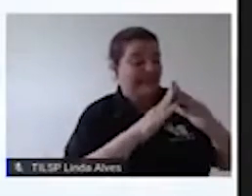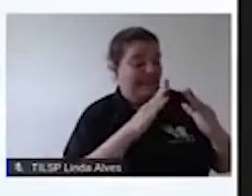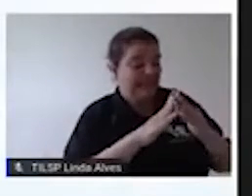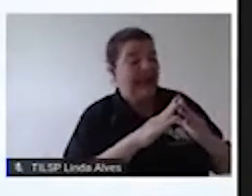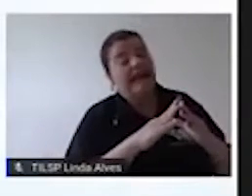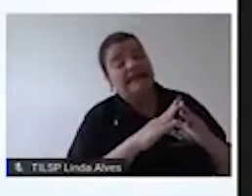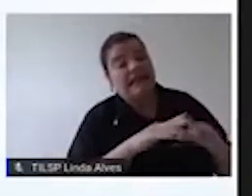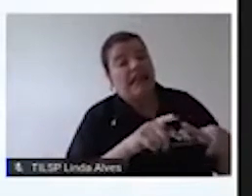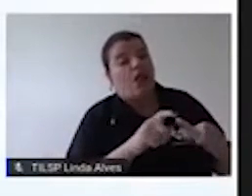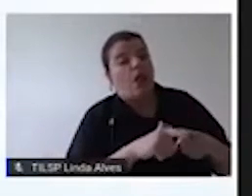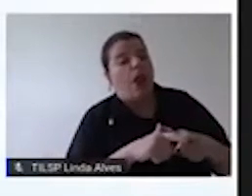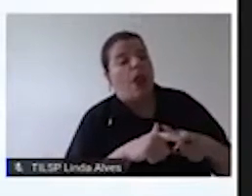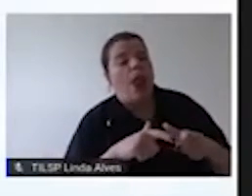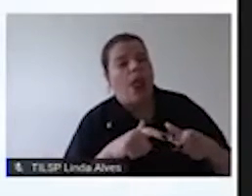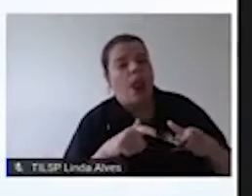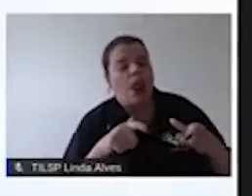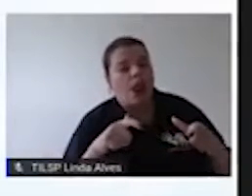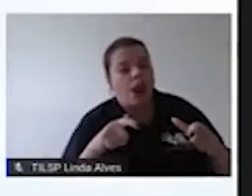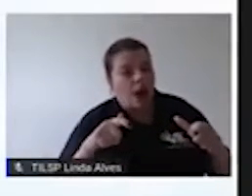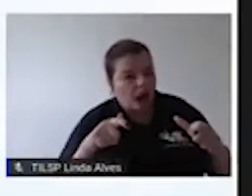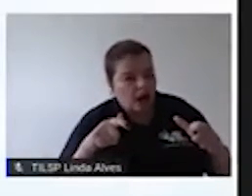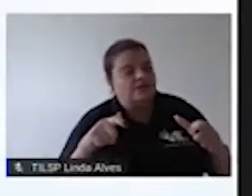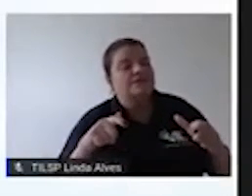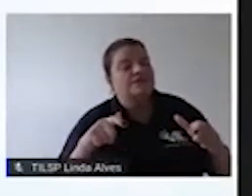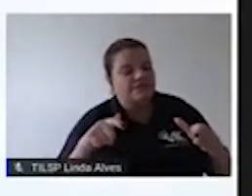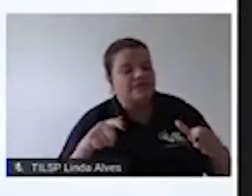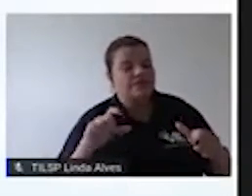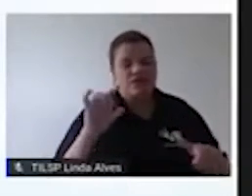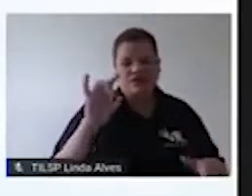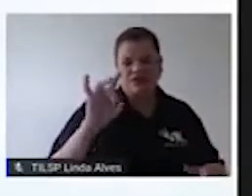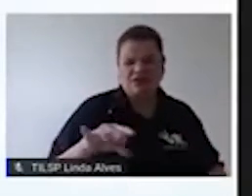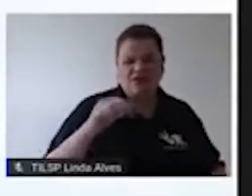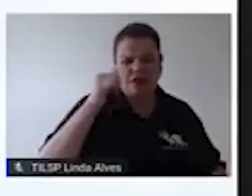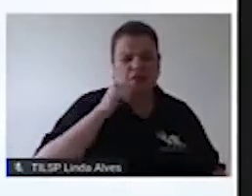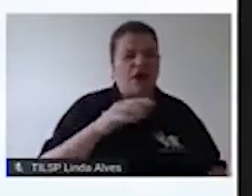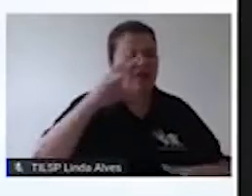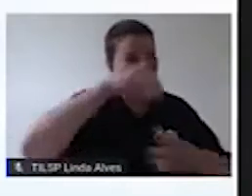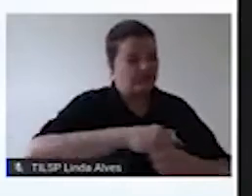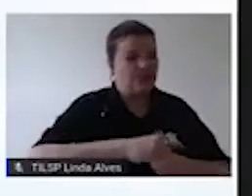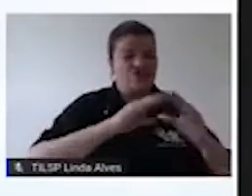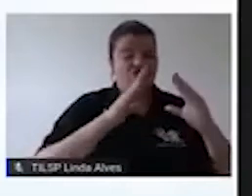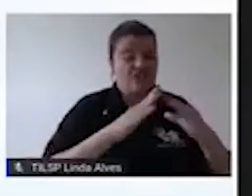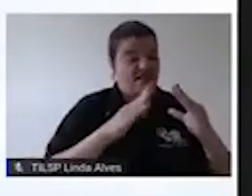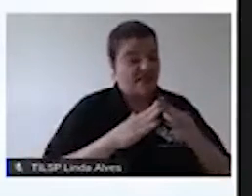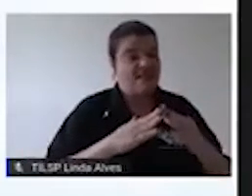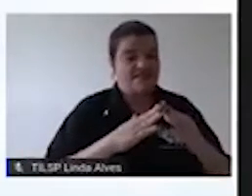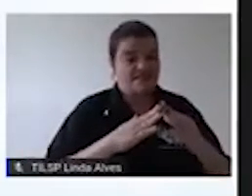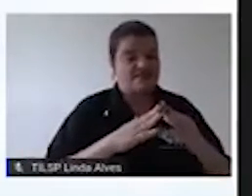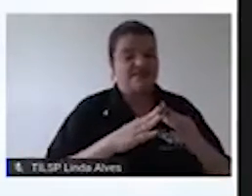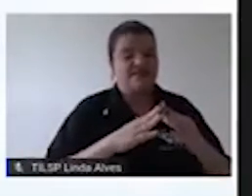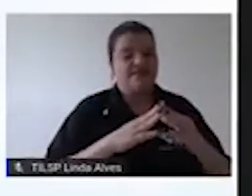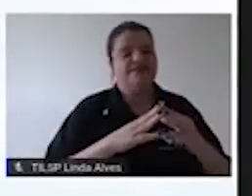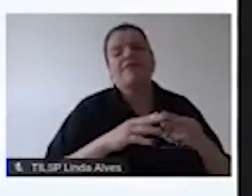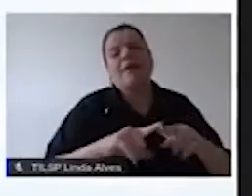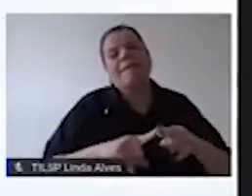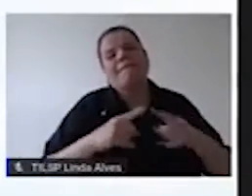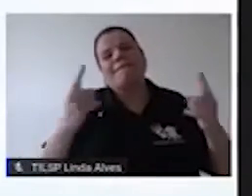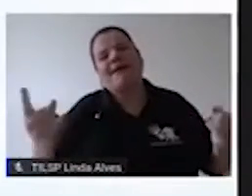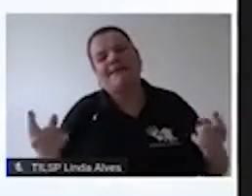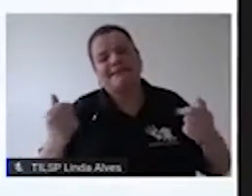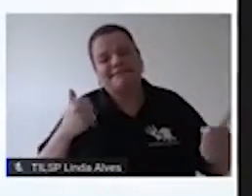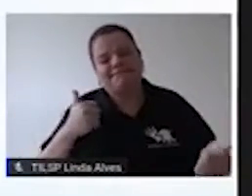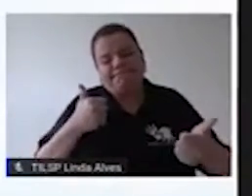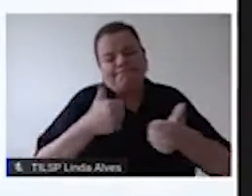fato das mulheres estarem dentro de casa muito mais